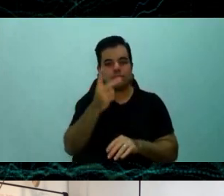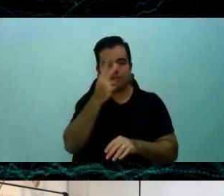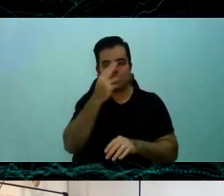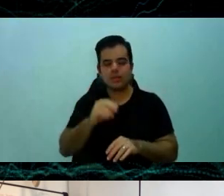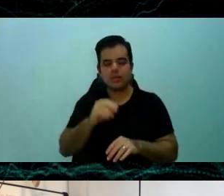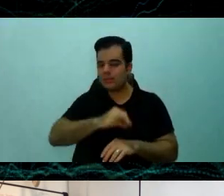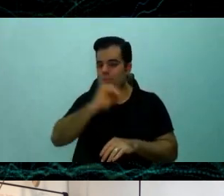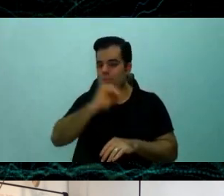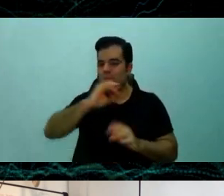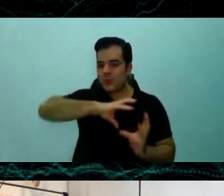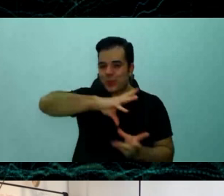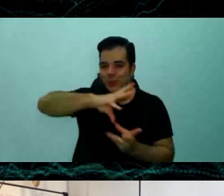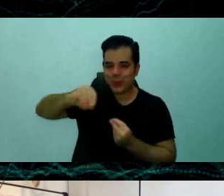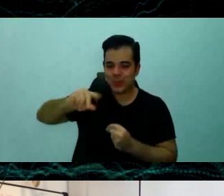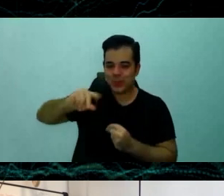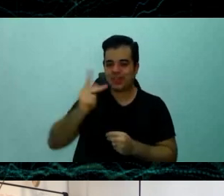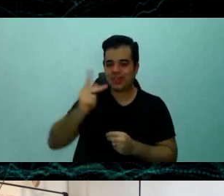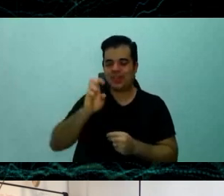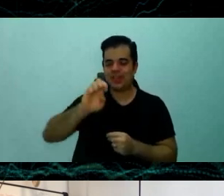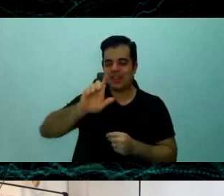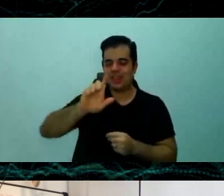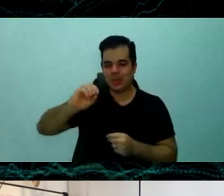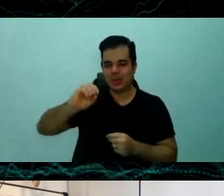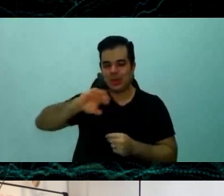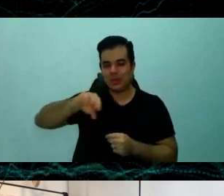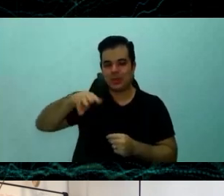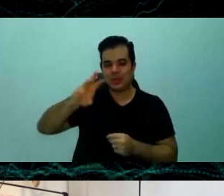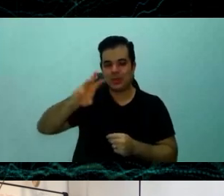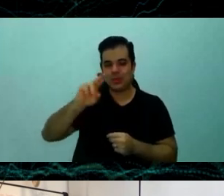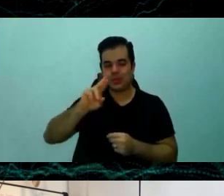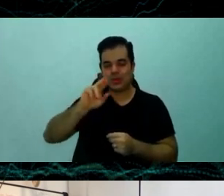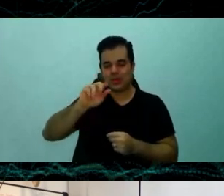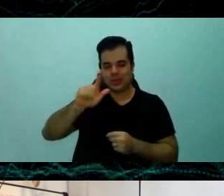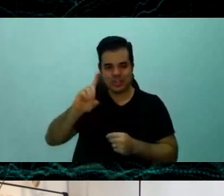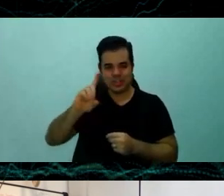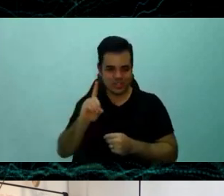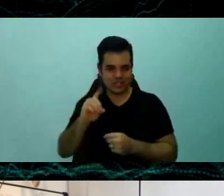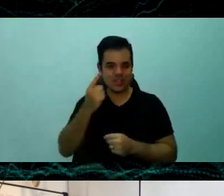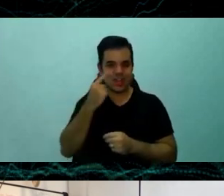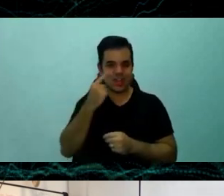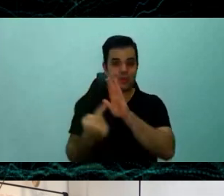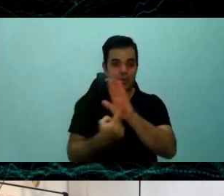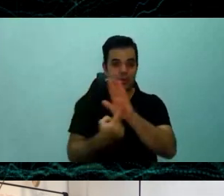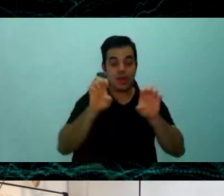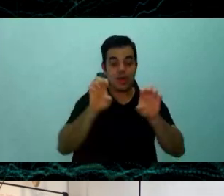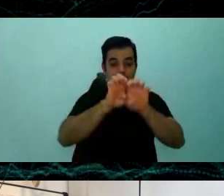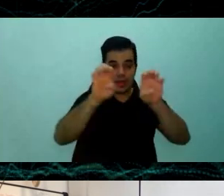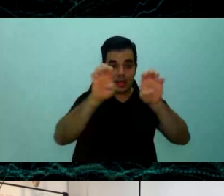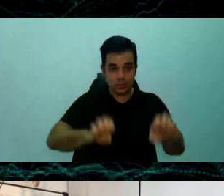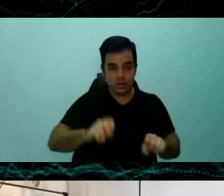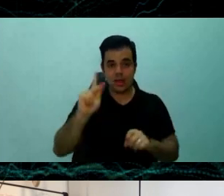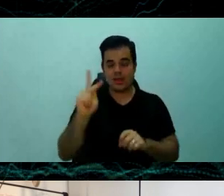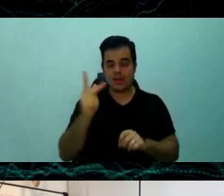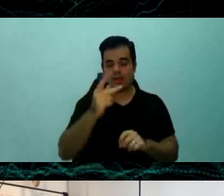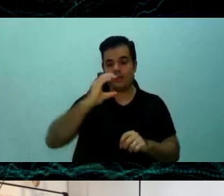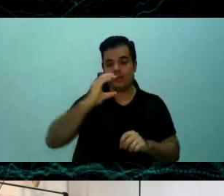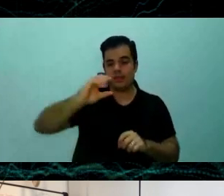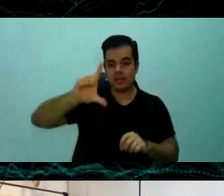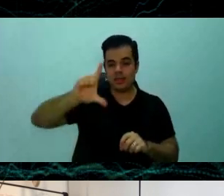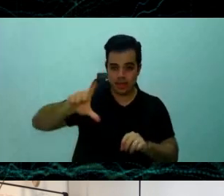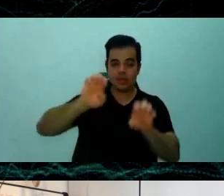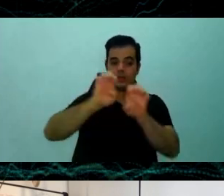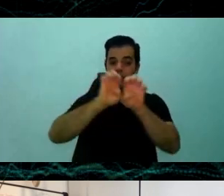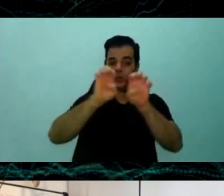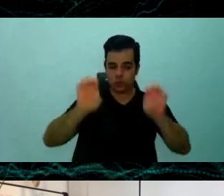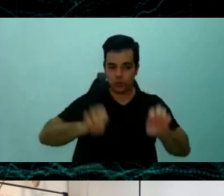TerraGrant, um arquivo mais básico que daria para ter. Vocês podem ver que ele também é estruturado em HCL, tá? Então a gente também